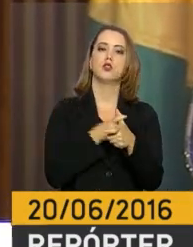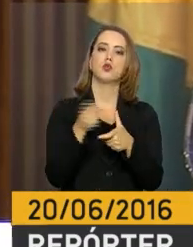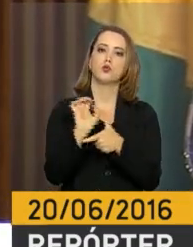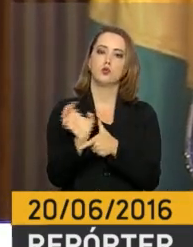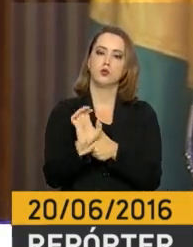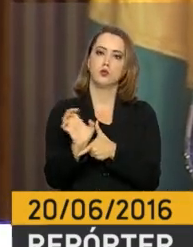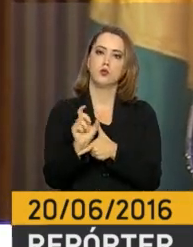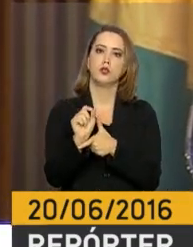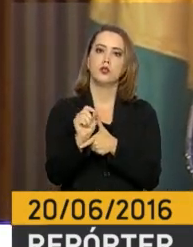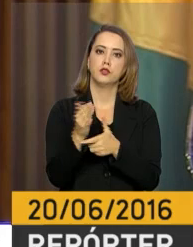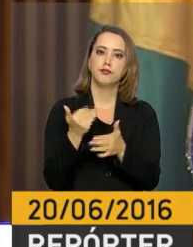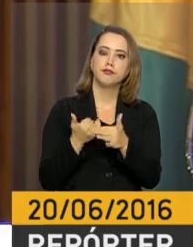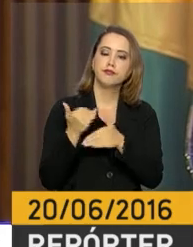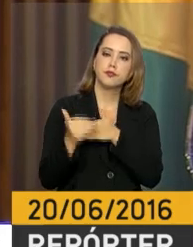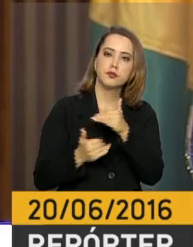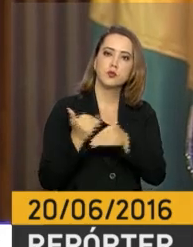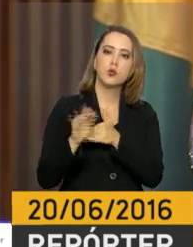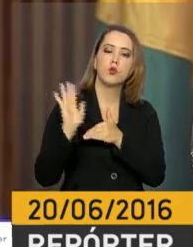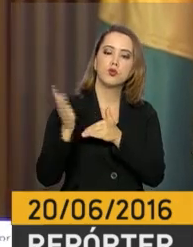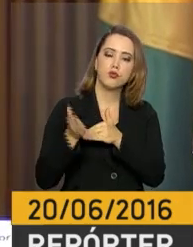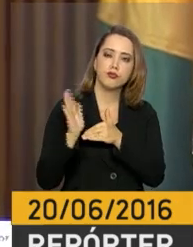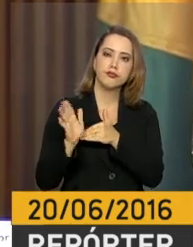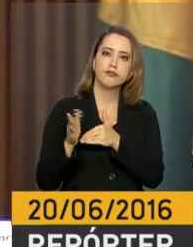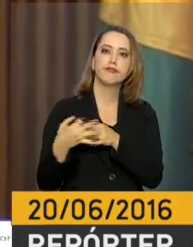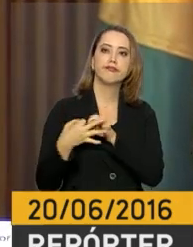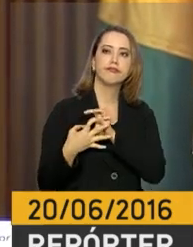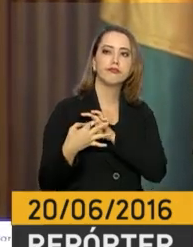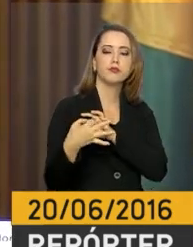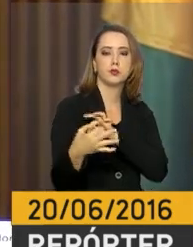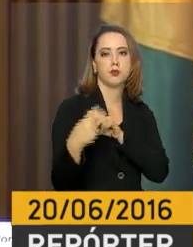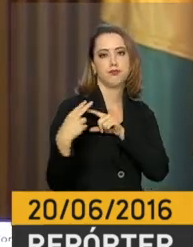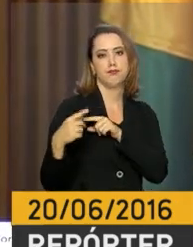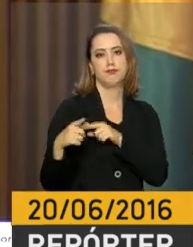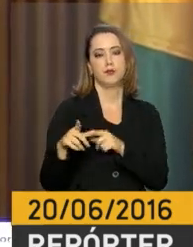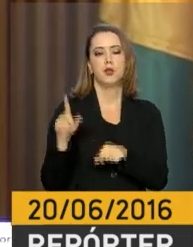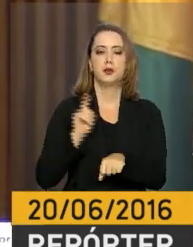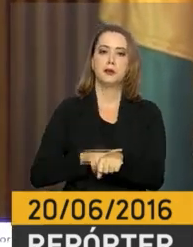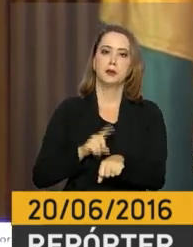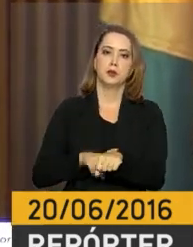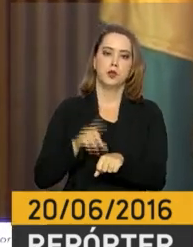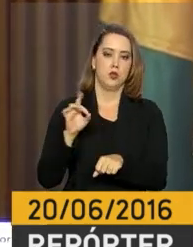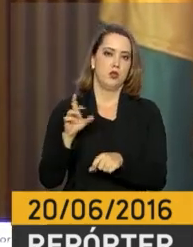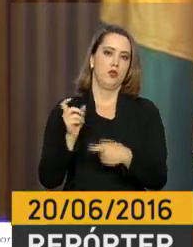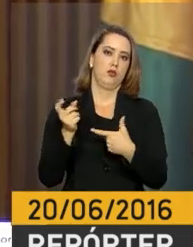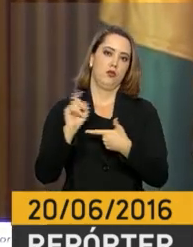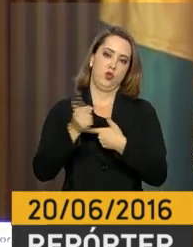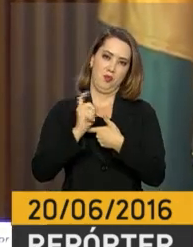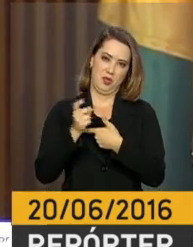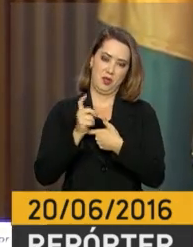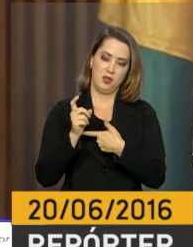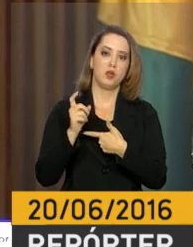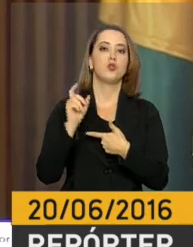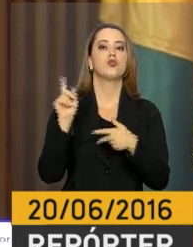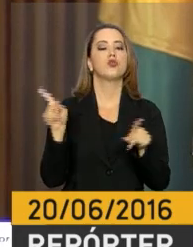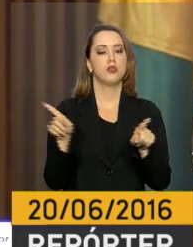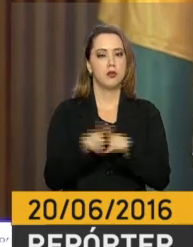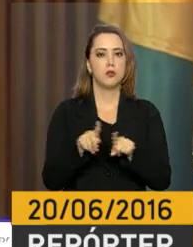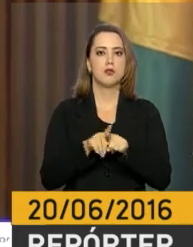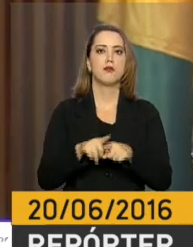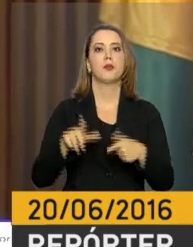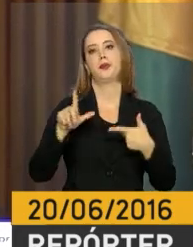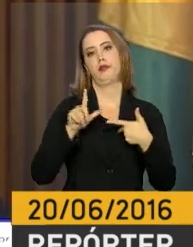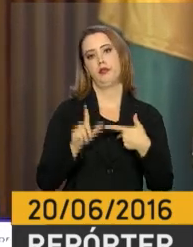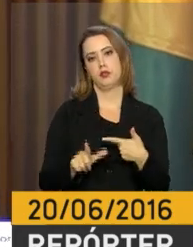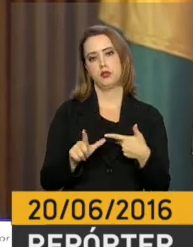Estados vem sendo discutido há muito tempo não só pelo poder executivo mas igualmente pelo poder